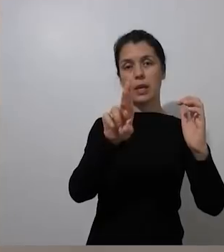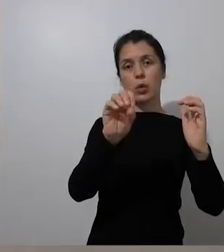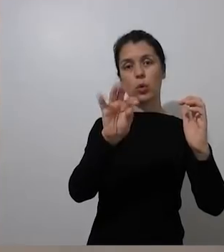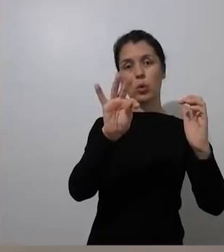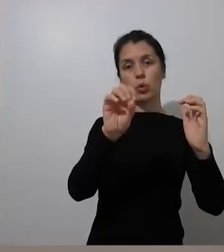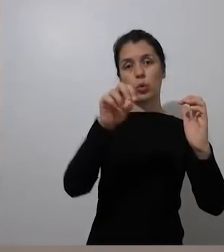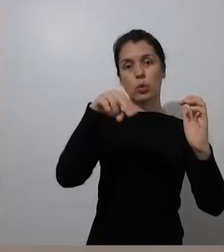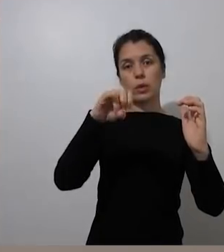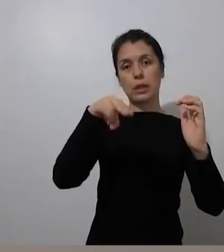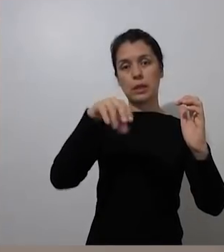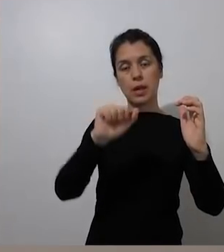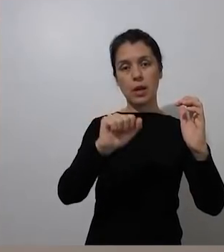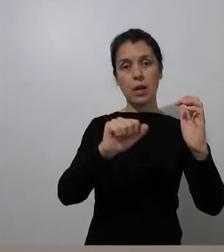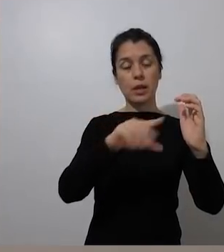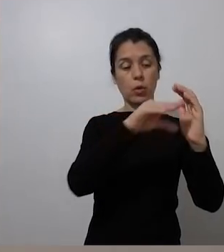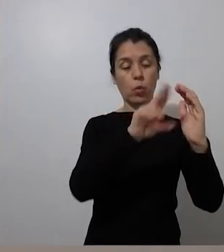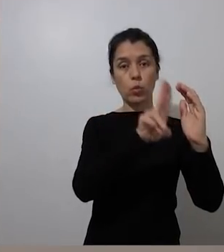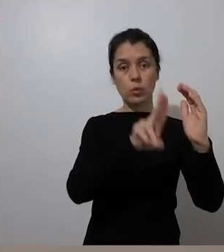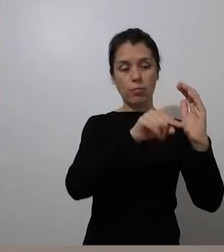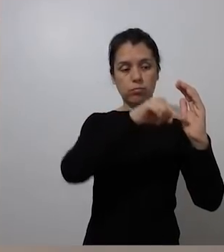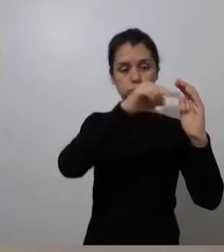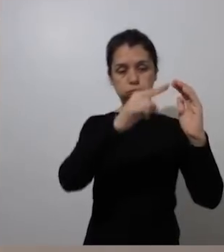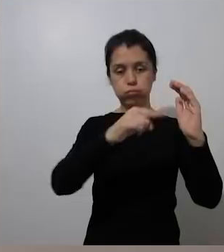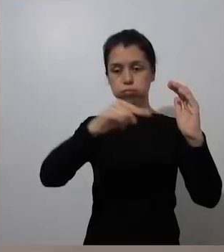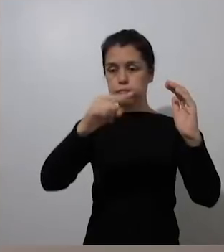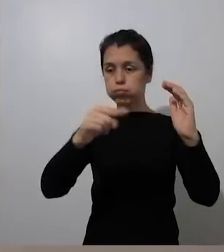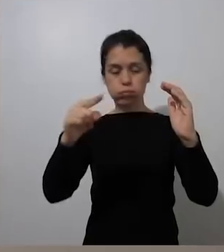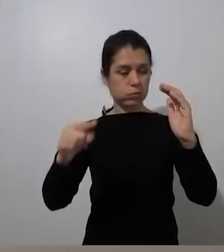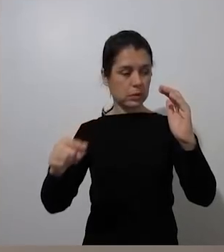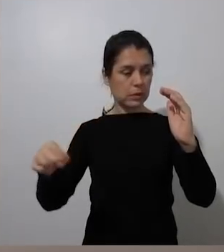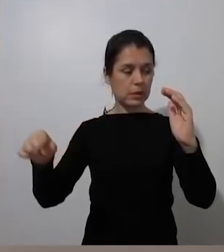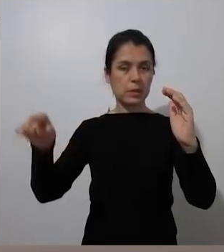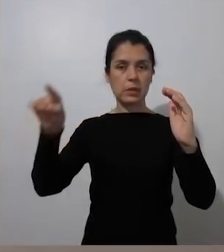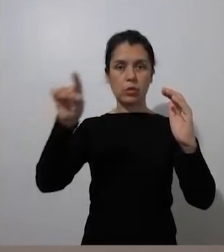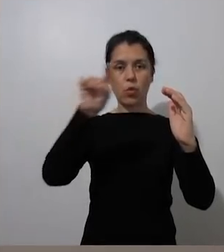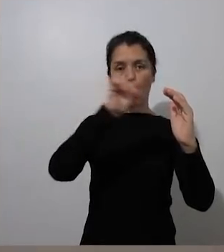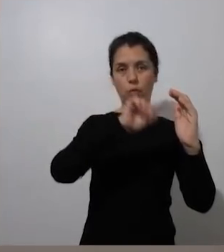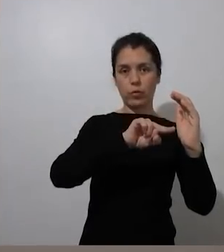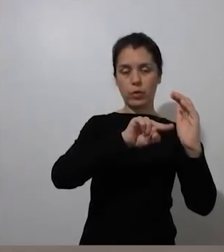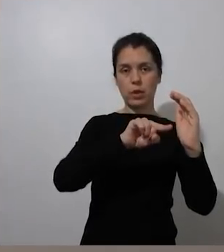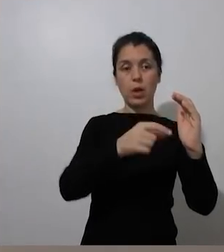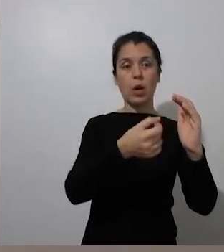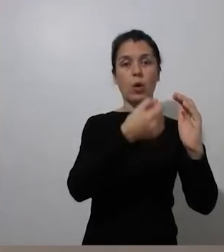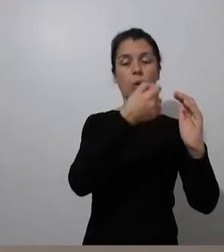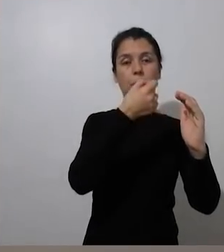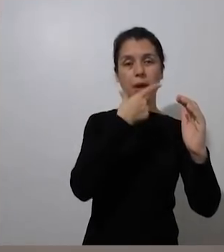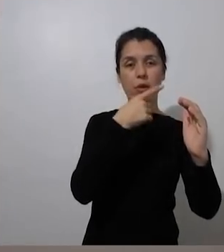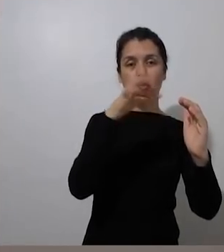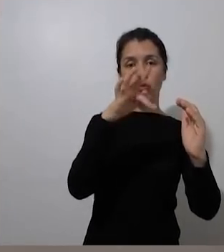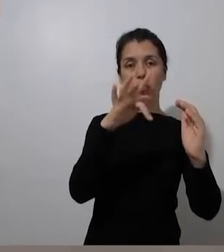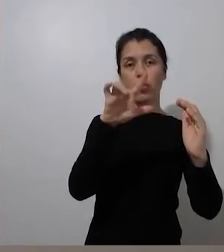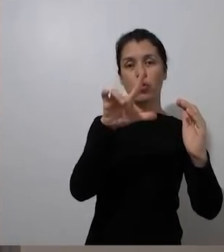Que transportadores? Aqueles que iriam levar ela da fenda novamente para o pré para serem destruídos. Então, quando você toma